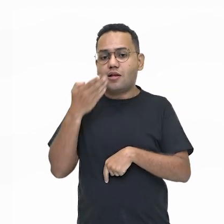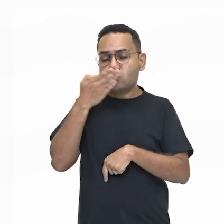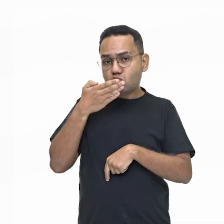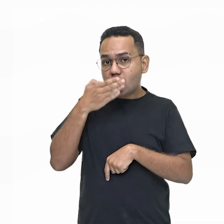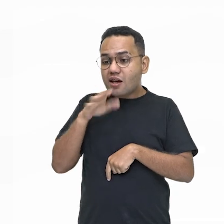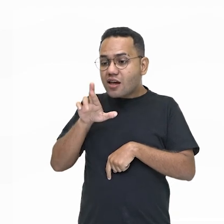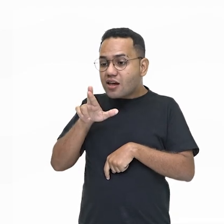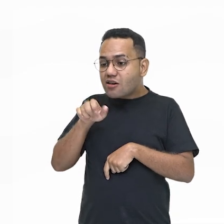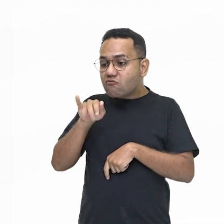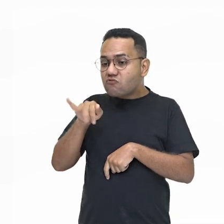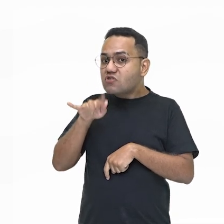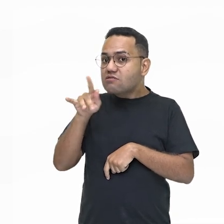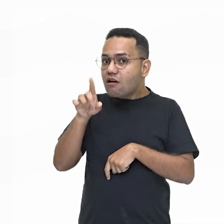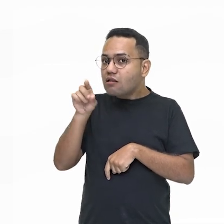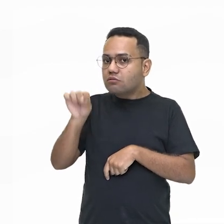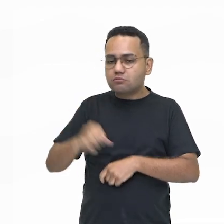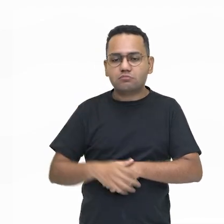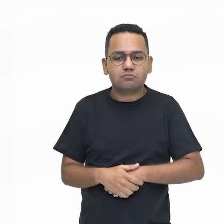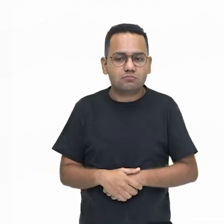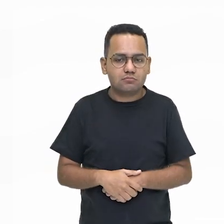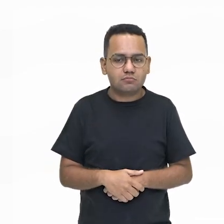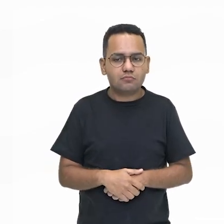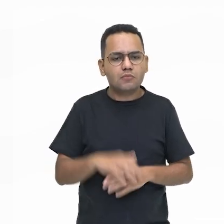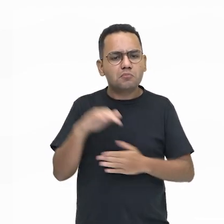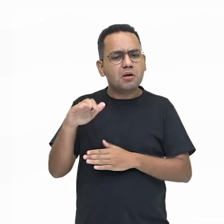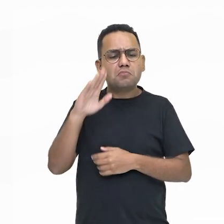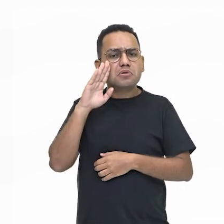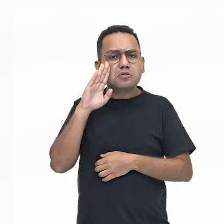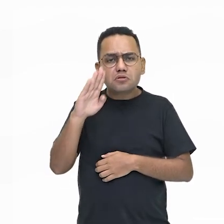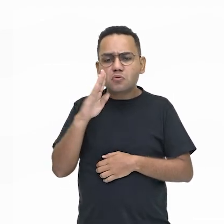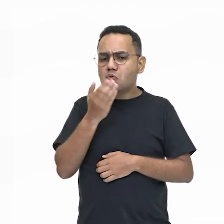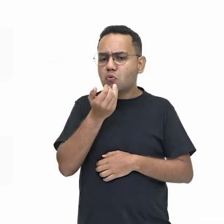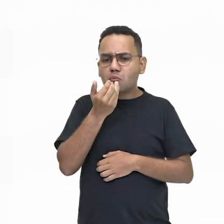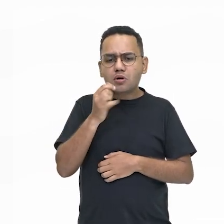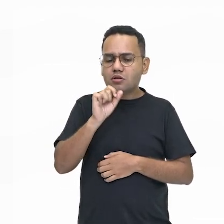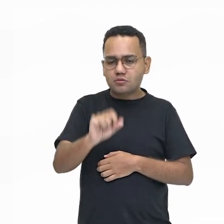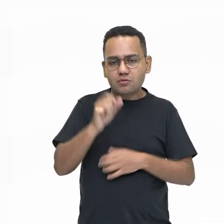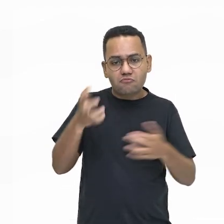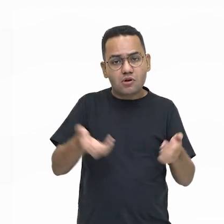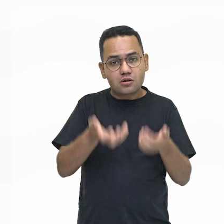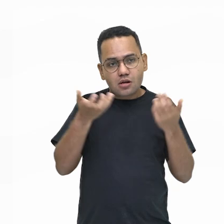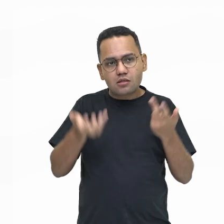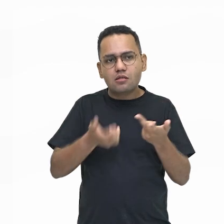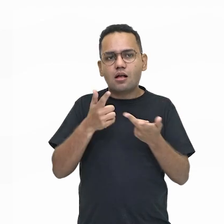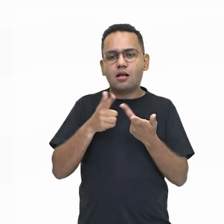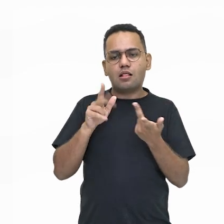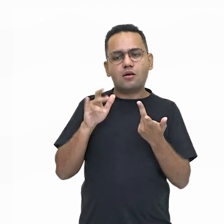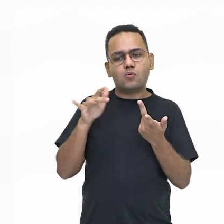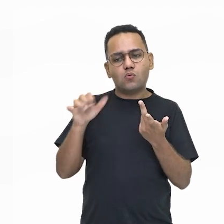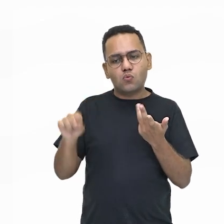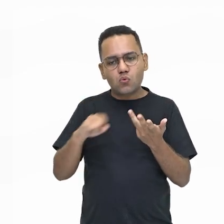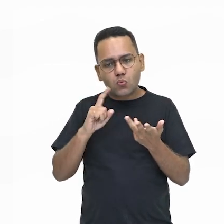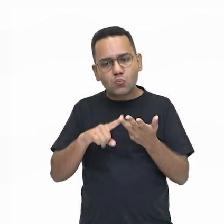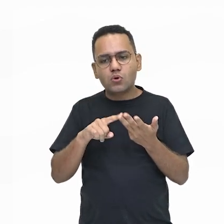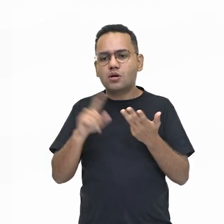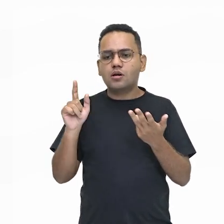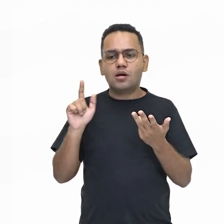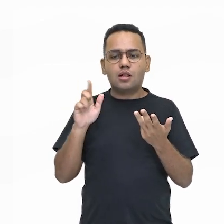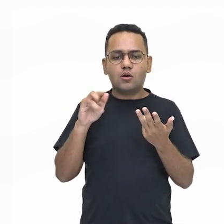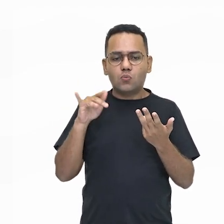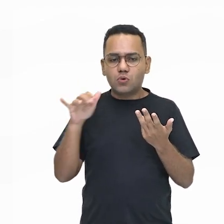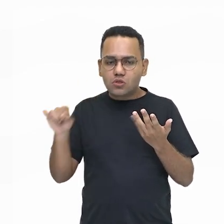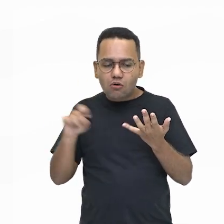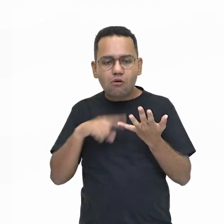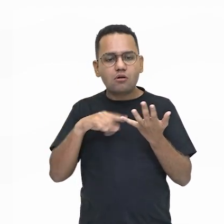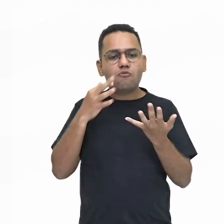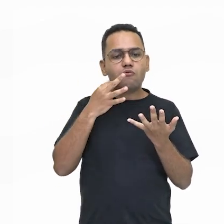olha só, vegetais, legumes, leguminosas, frutas, laticínios desnatados